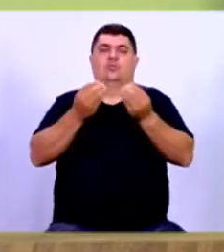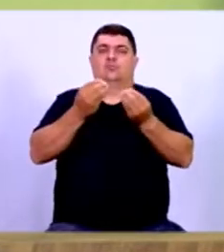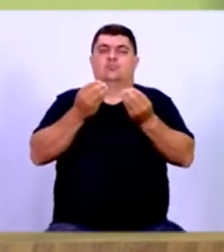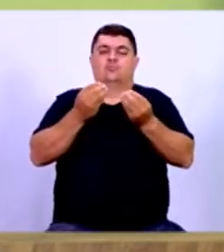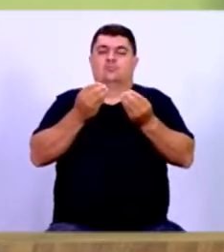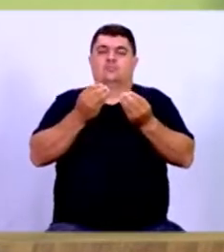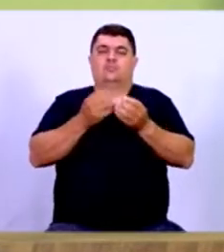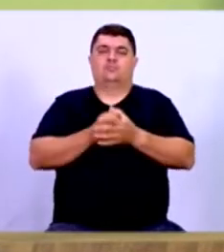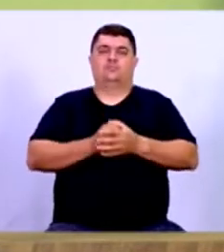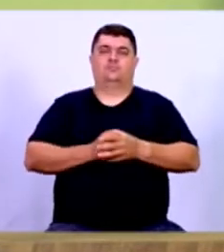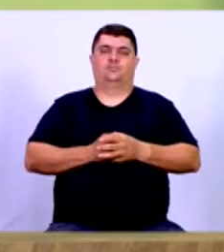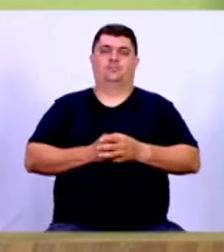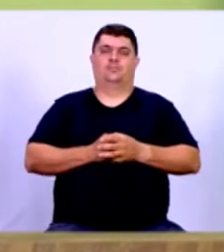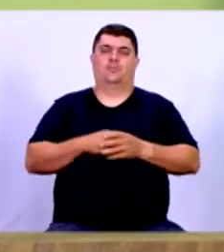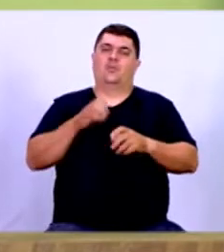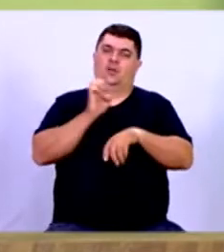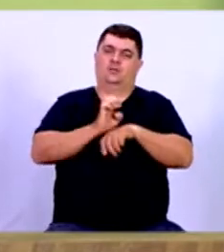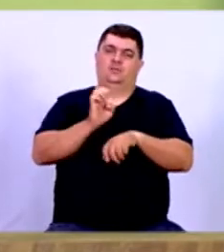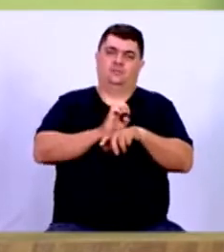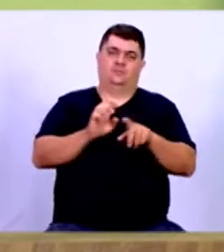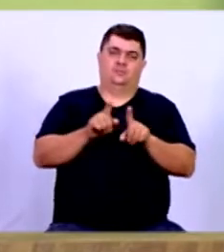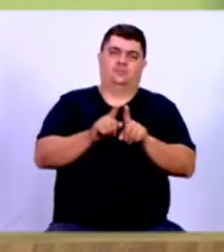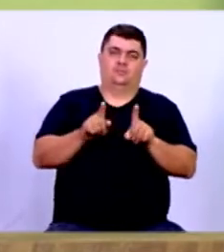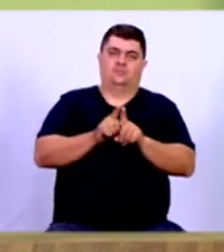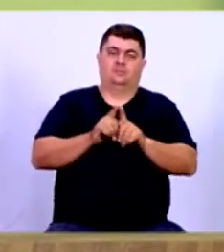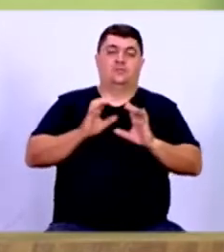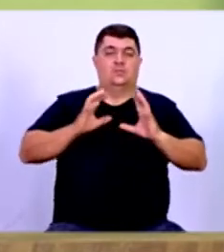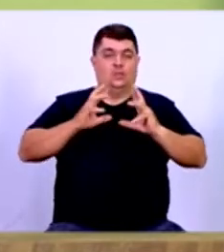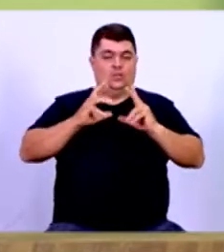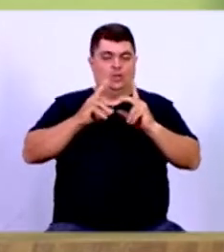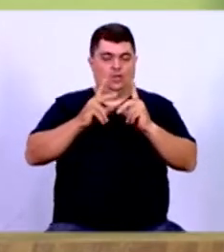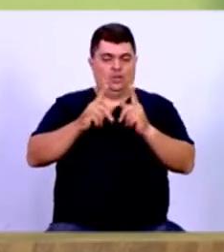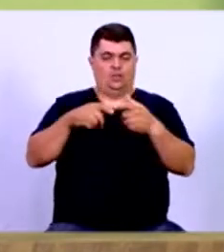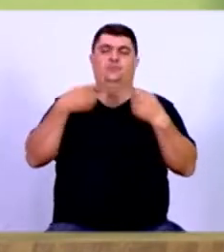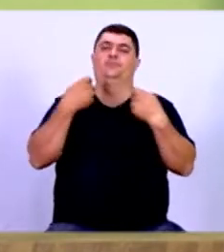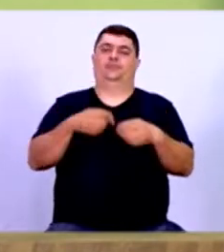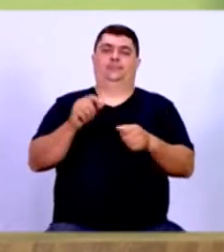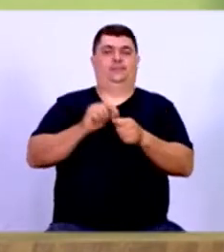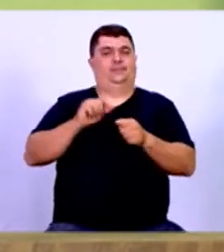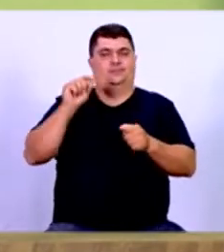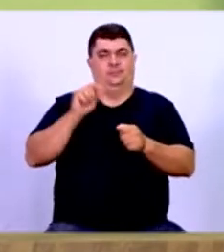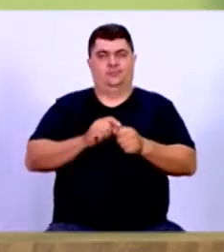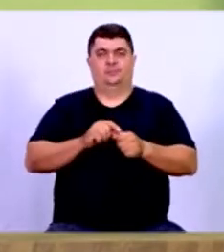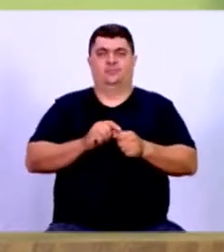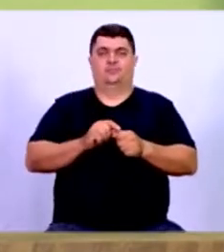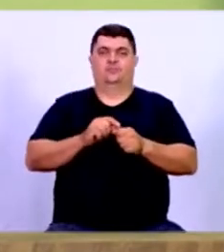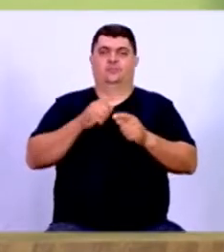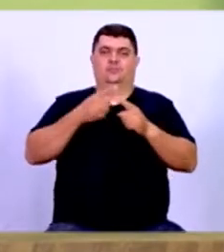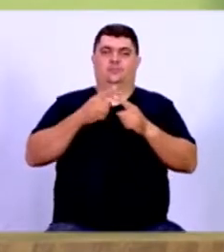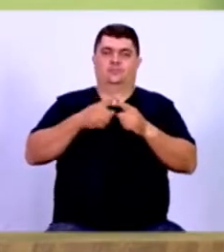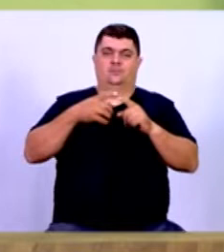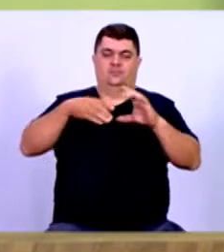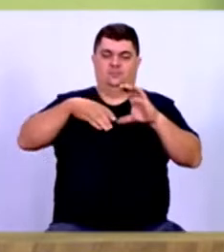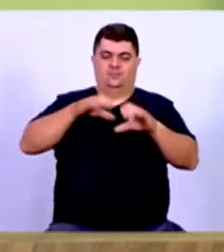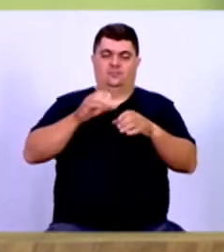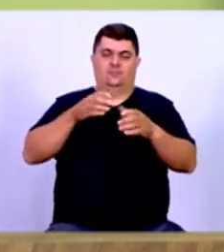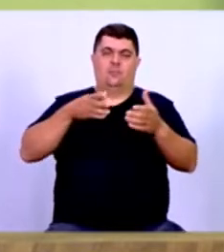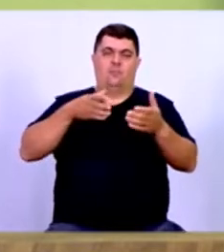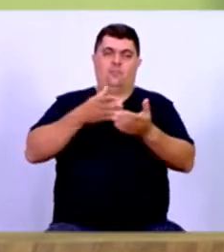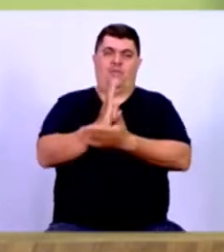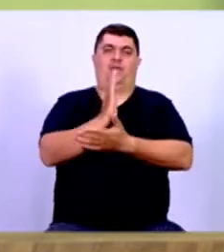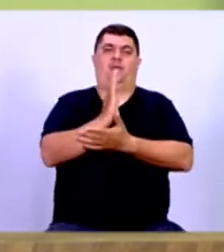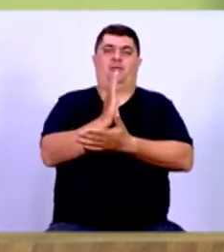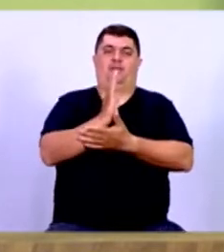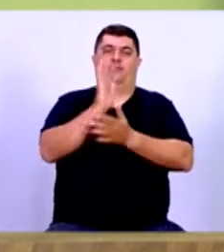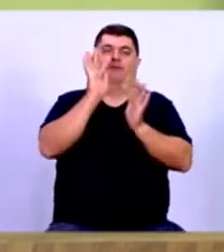respeito do estágio que todo mundo vai ter que cumprir para ter aí o seu diploma